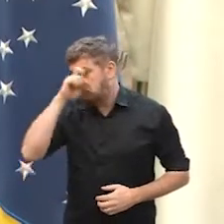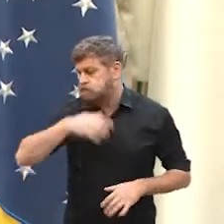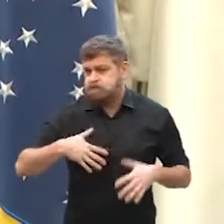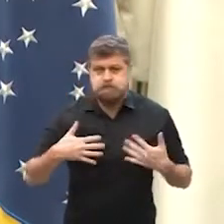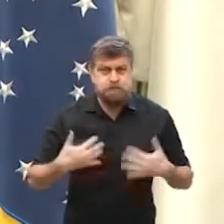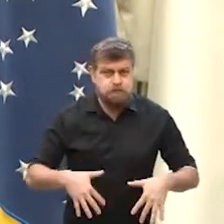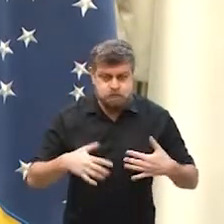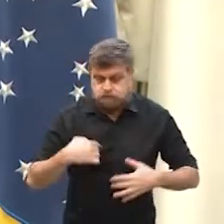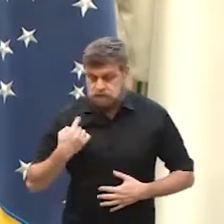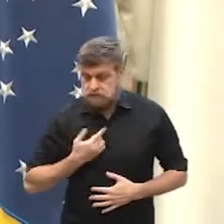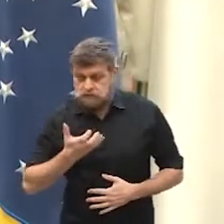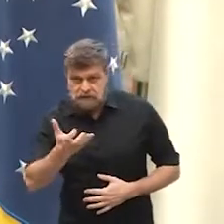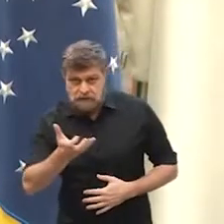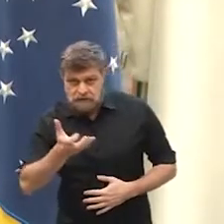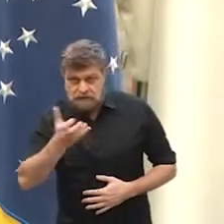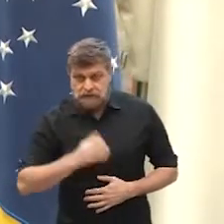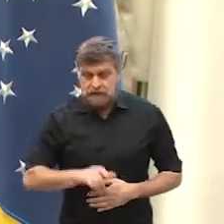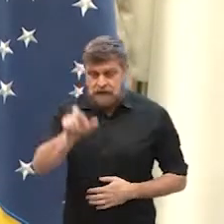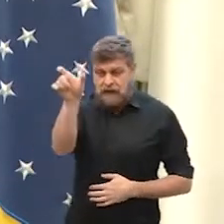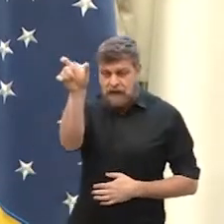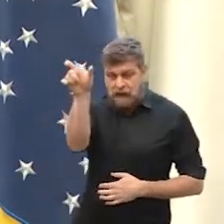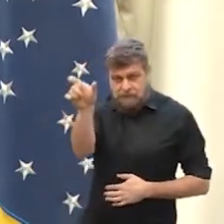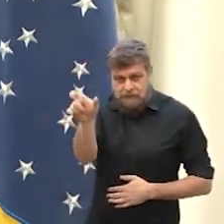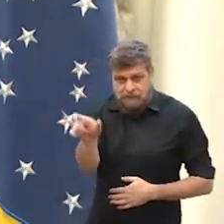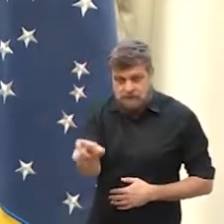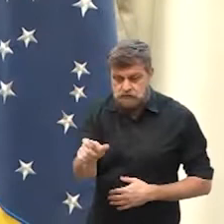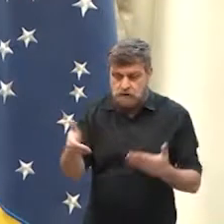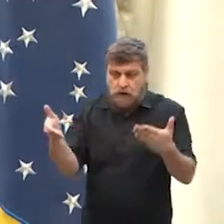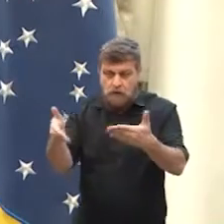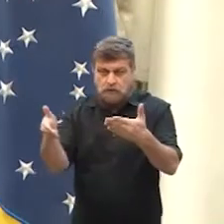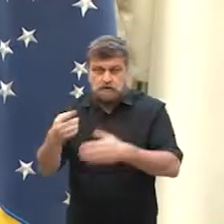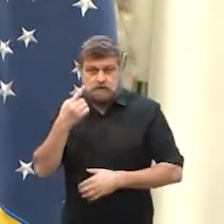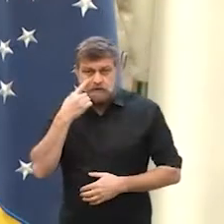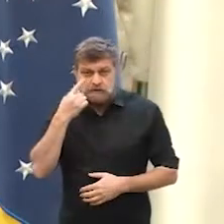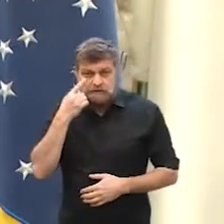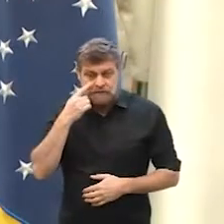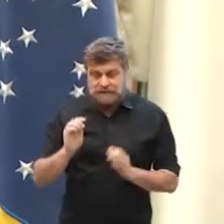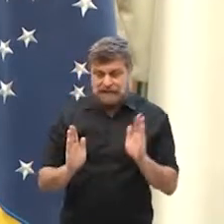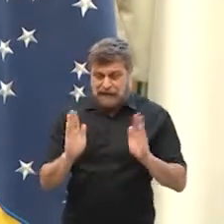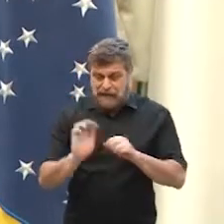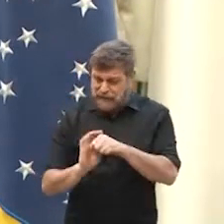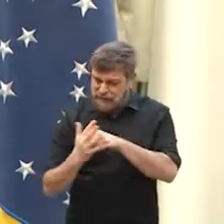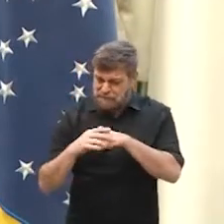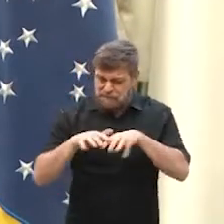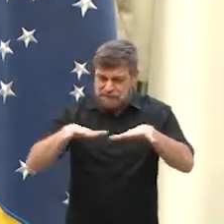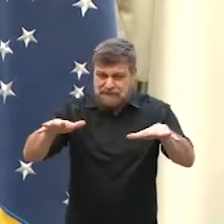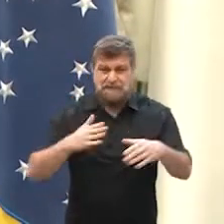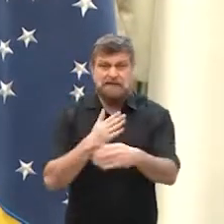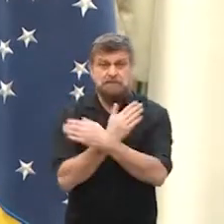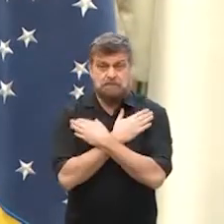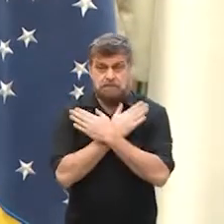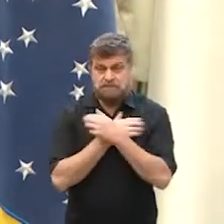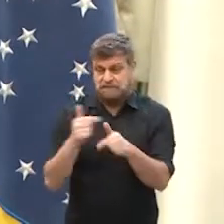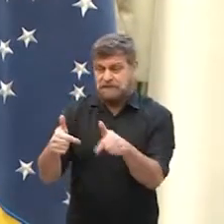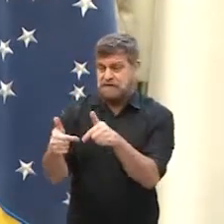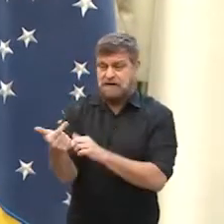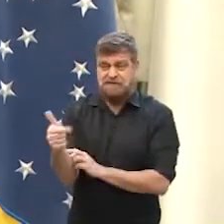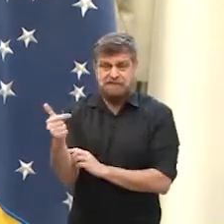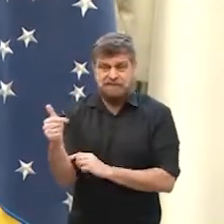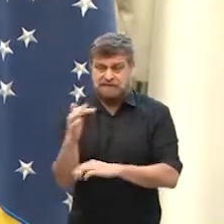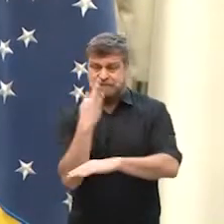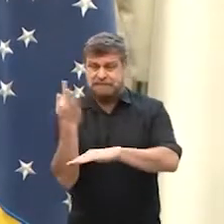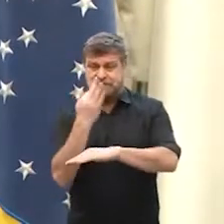né? A gente quer que um cidadão simples, que hoje você vê a realidade da pandemia, tanta gente desempregada, sem um emprego